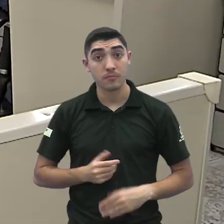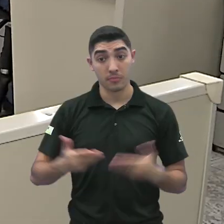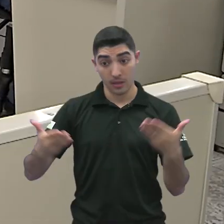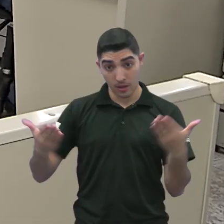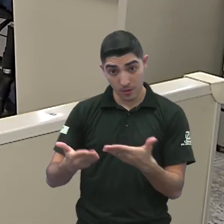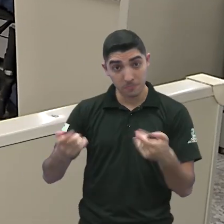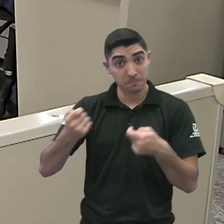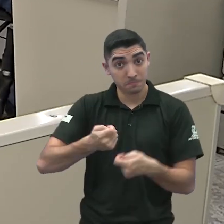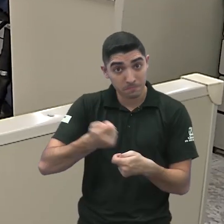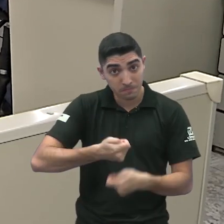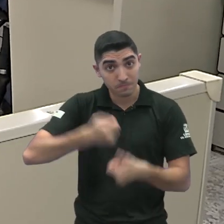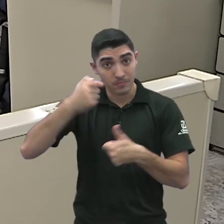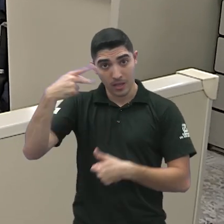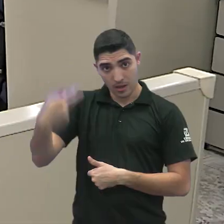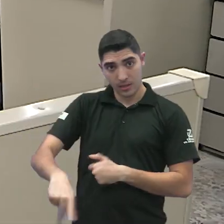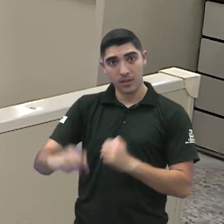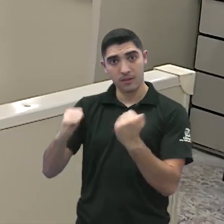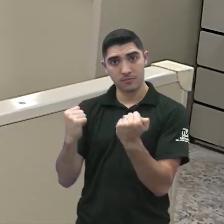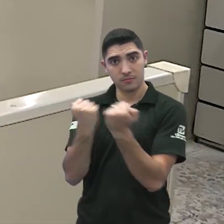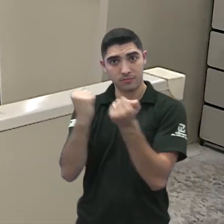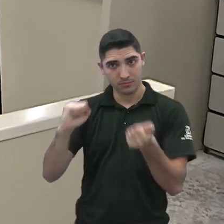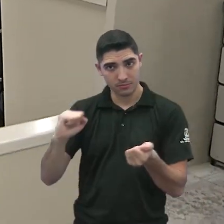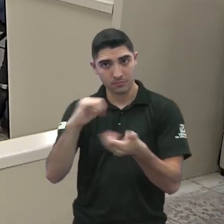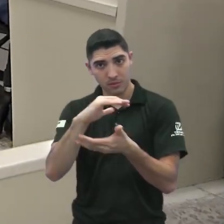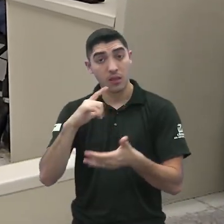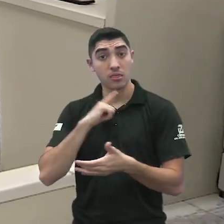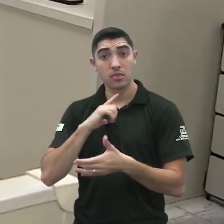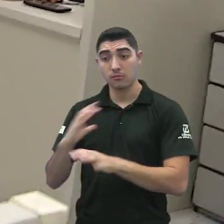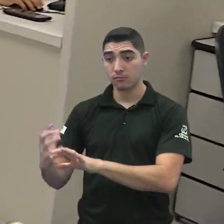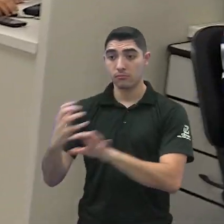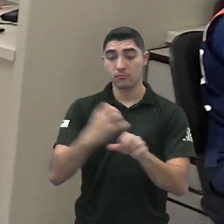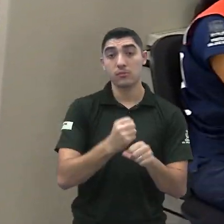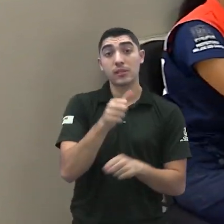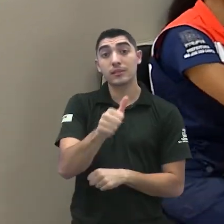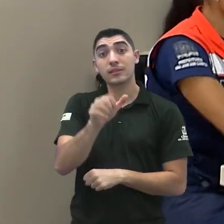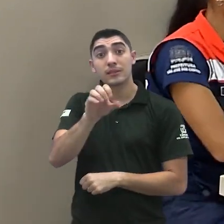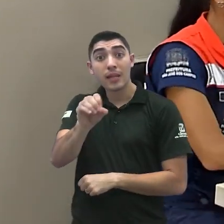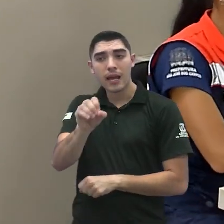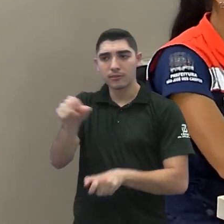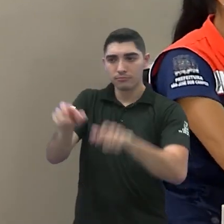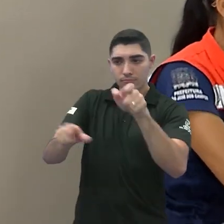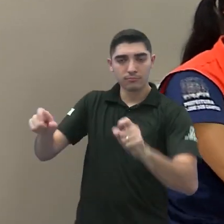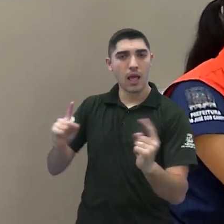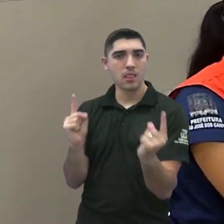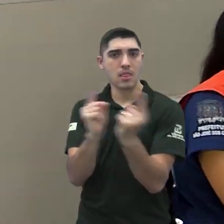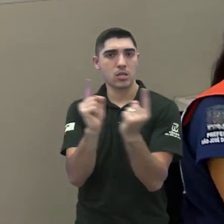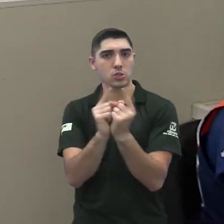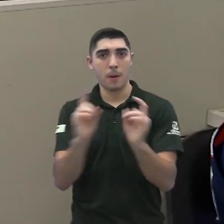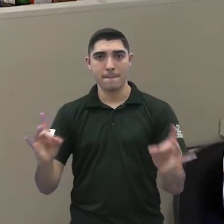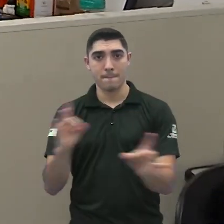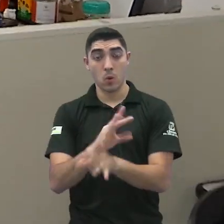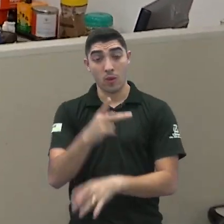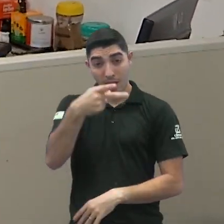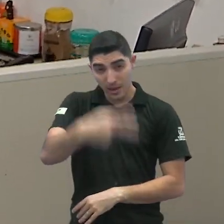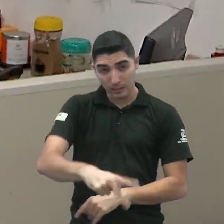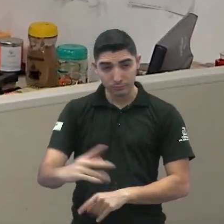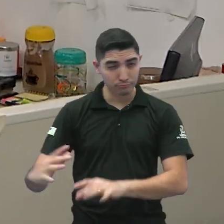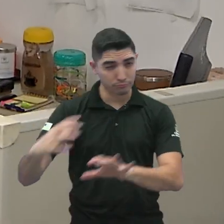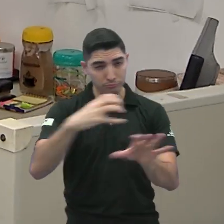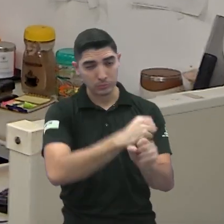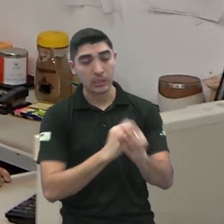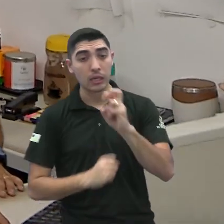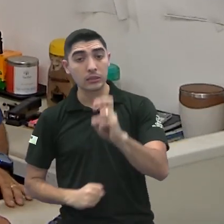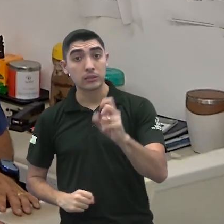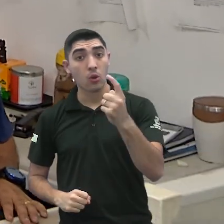também. Nessa véspera de Ano Novo, aqui na Defesa Civil de São José, são 10 agentes de plantão nos atendimentos. Na cidade,